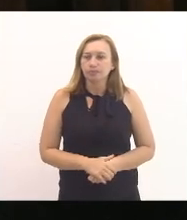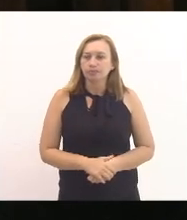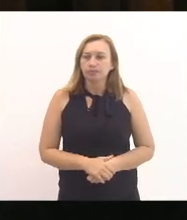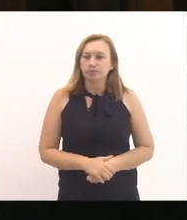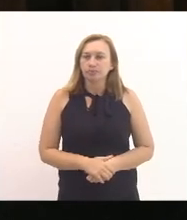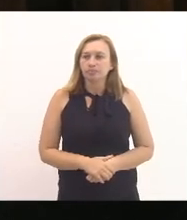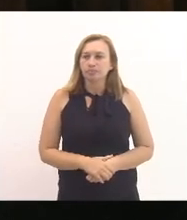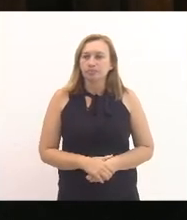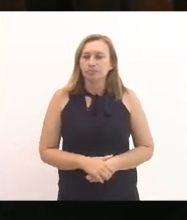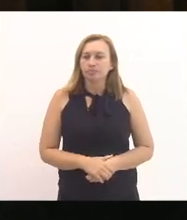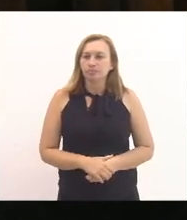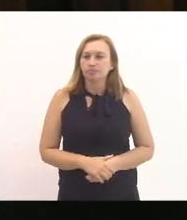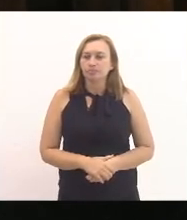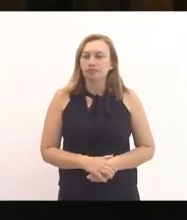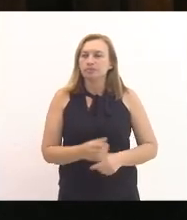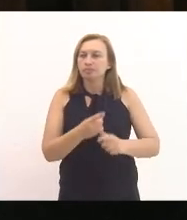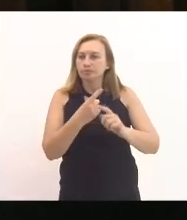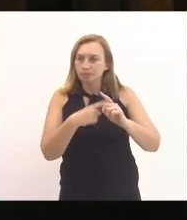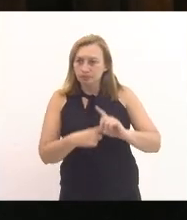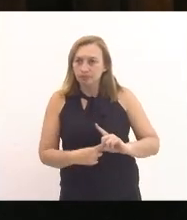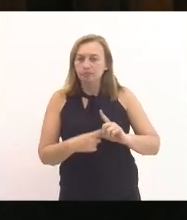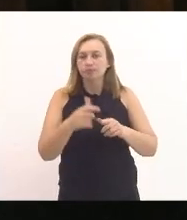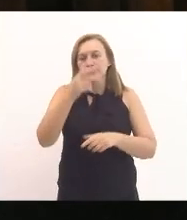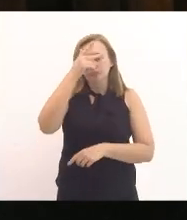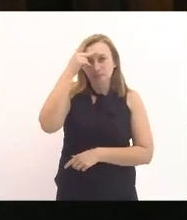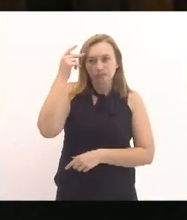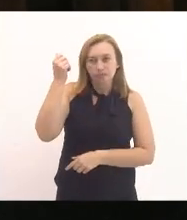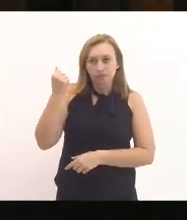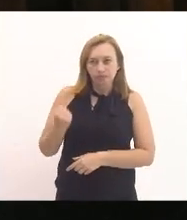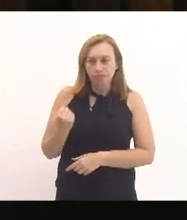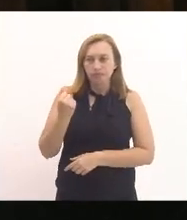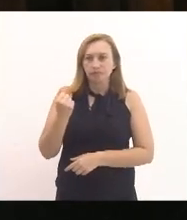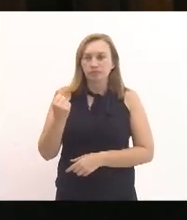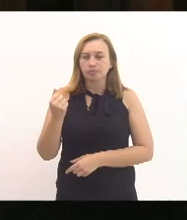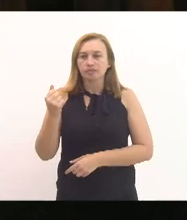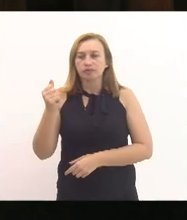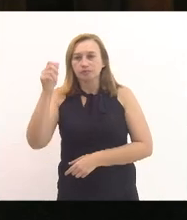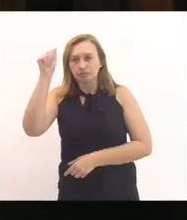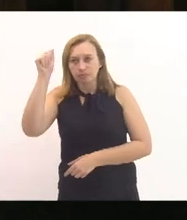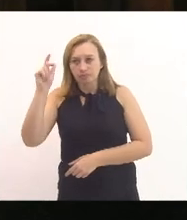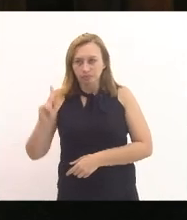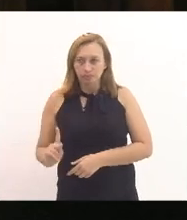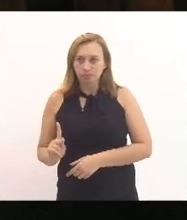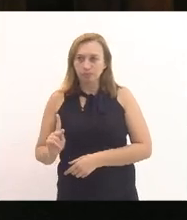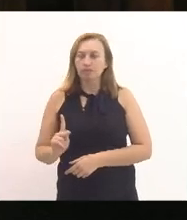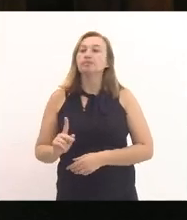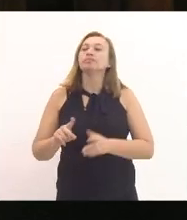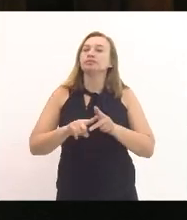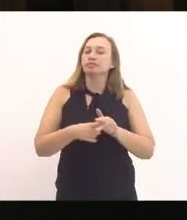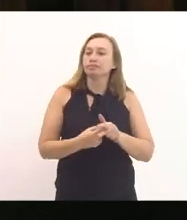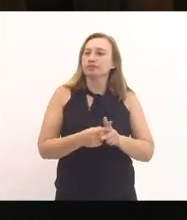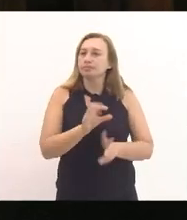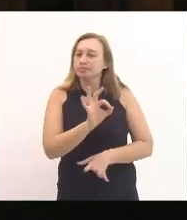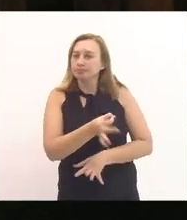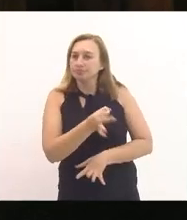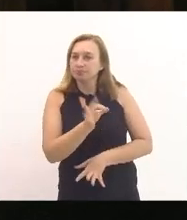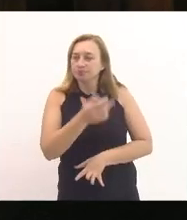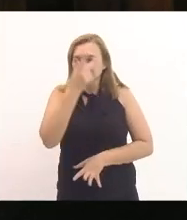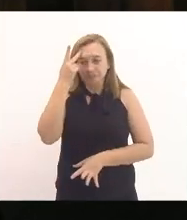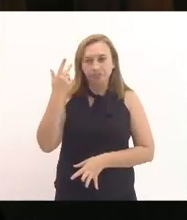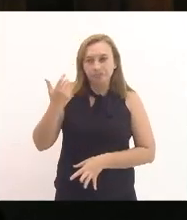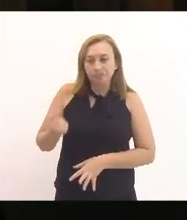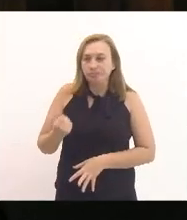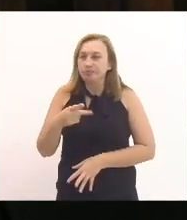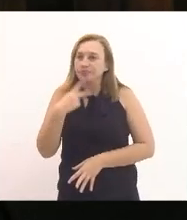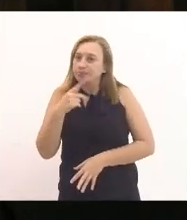é extensiva aos dependentes Aposentados e pensionista conforme regulamentação específica e pensionistas